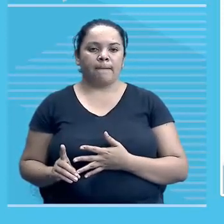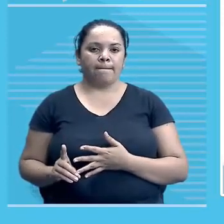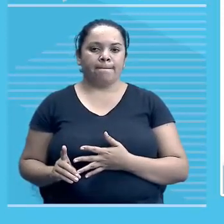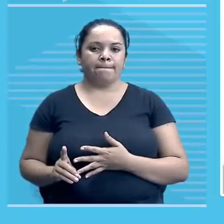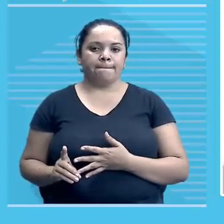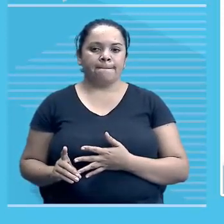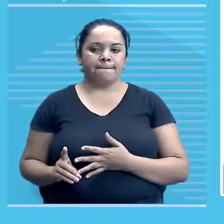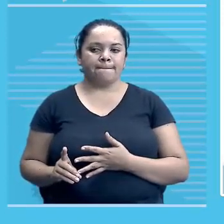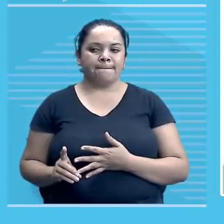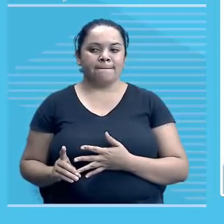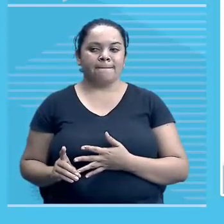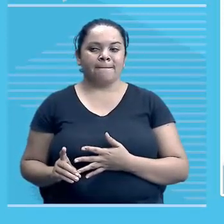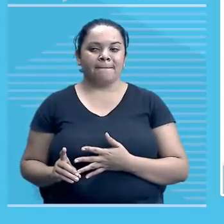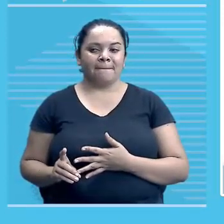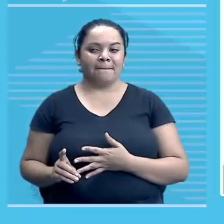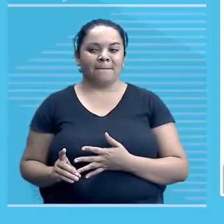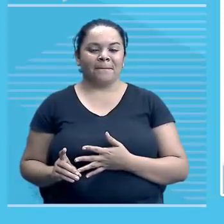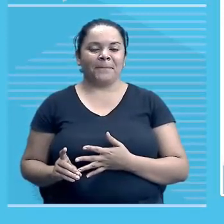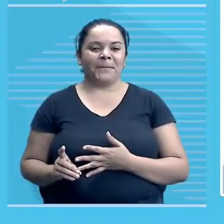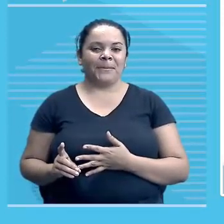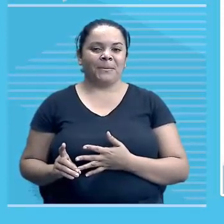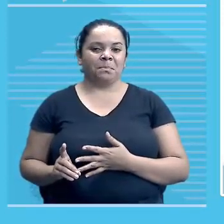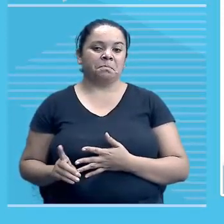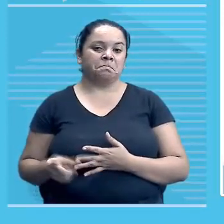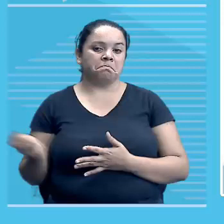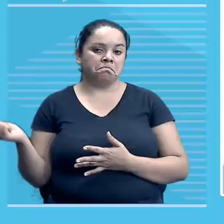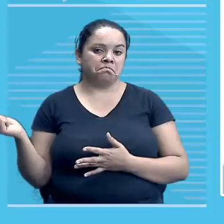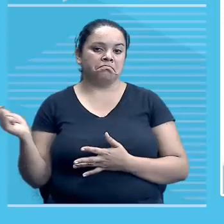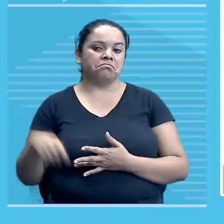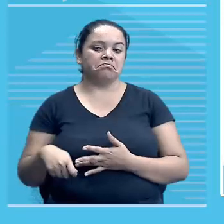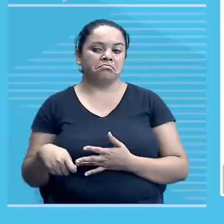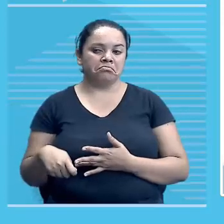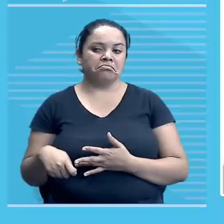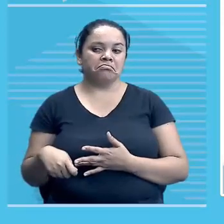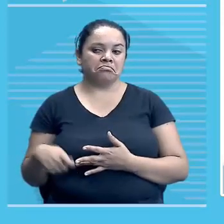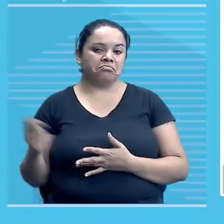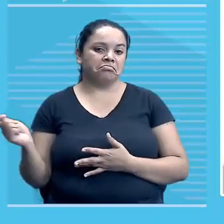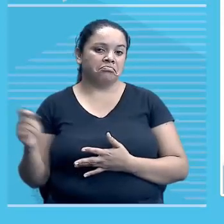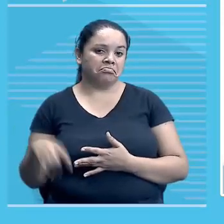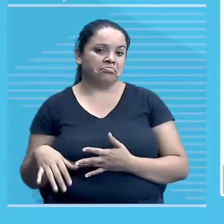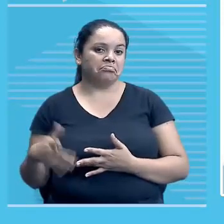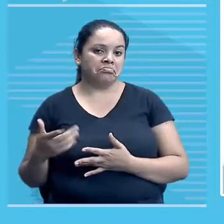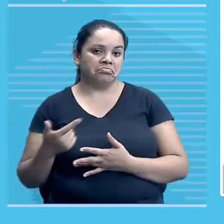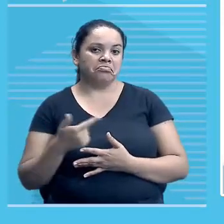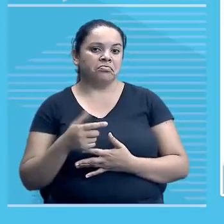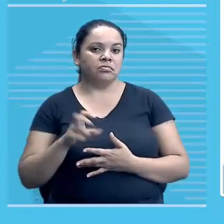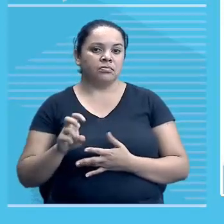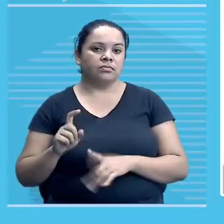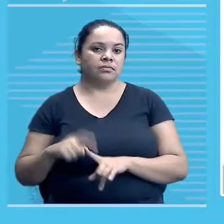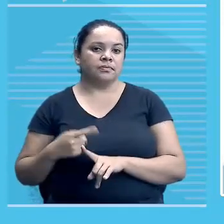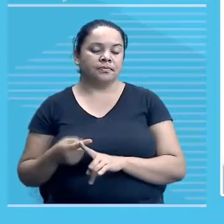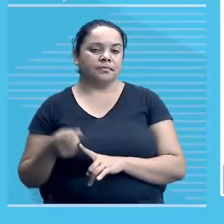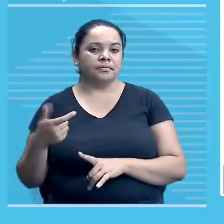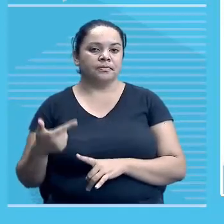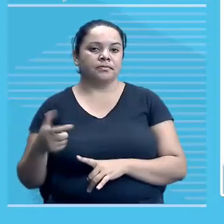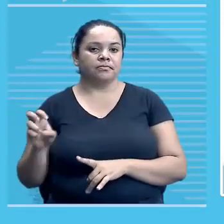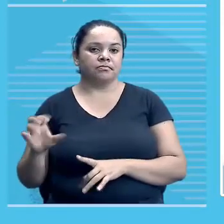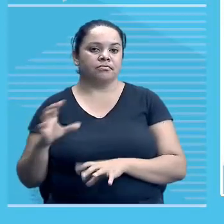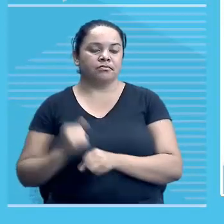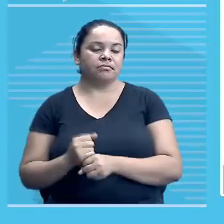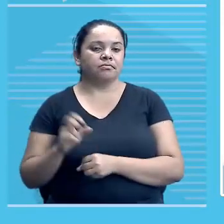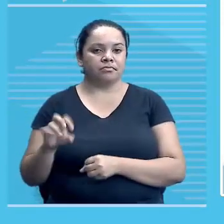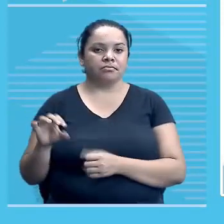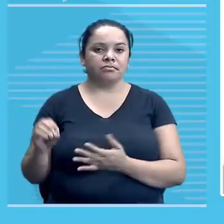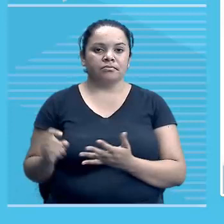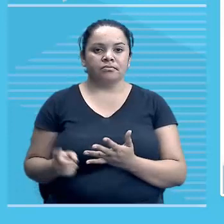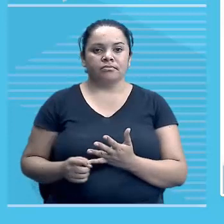Tem como ser a letra D? É uma possibilidade. Porque 25 mais 25 é 50. E